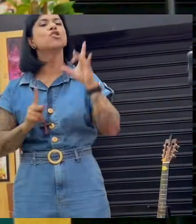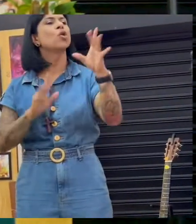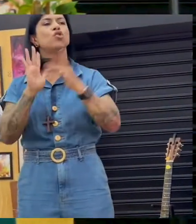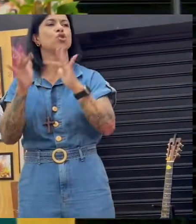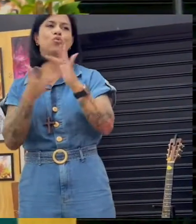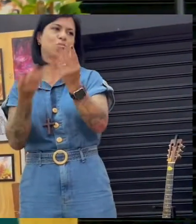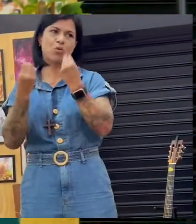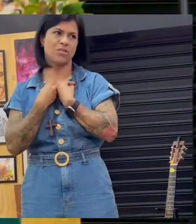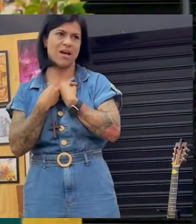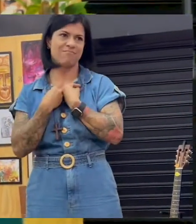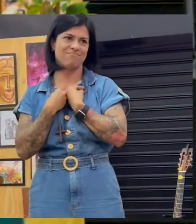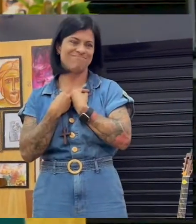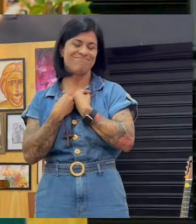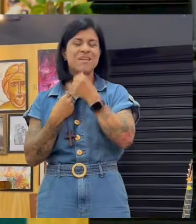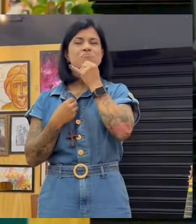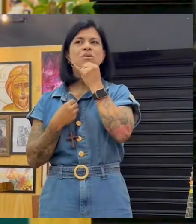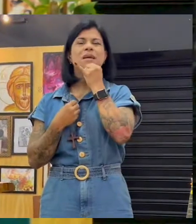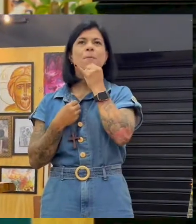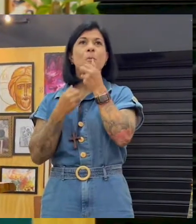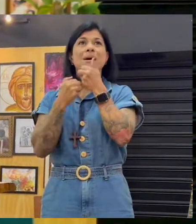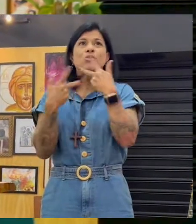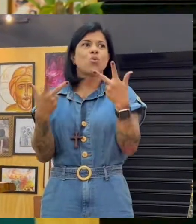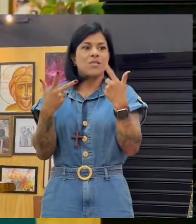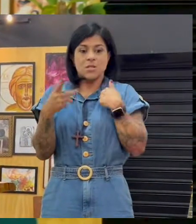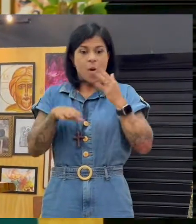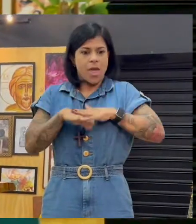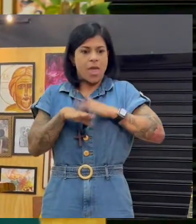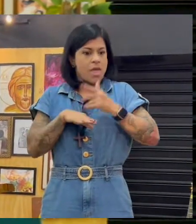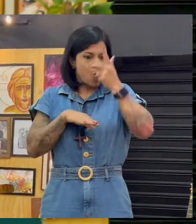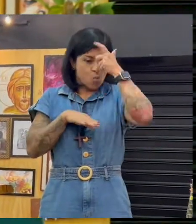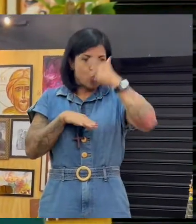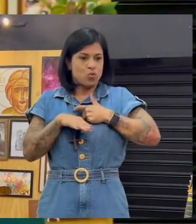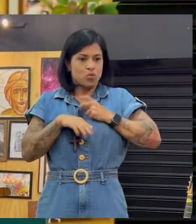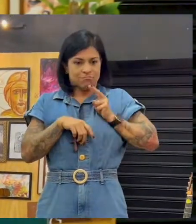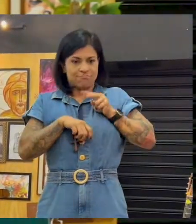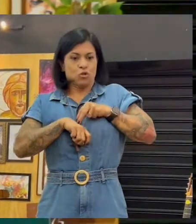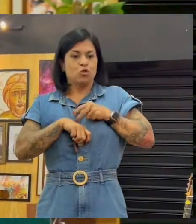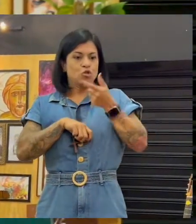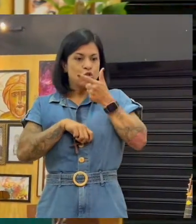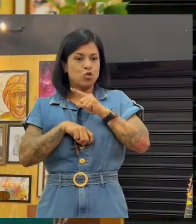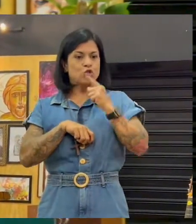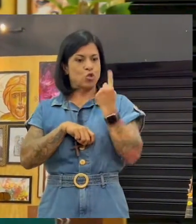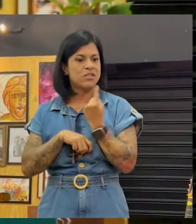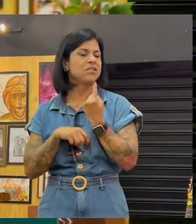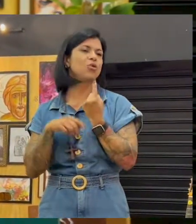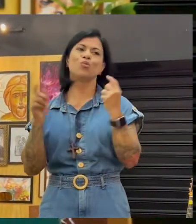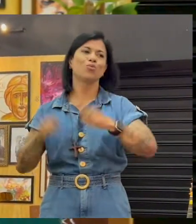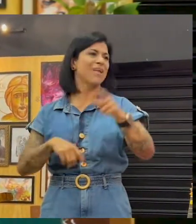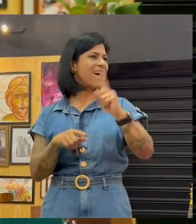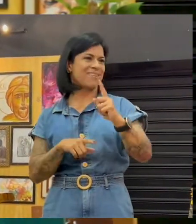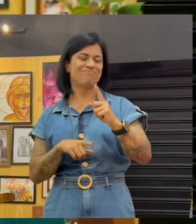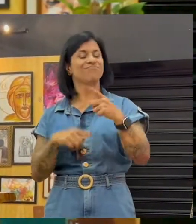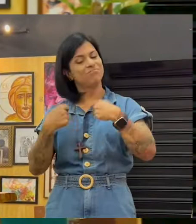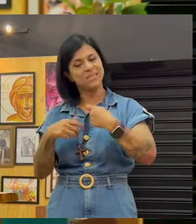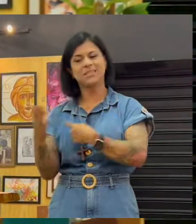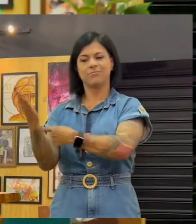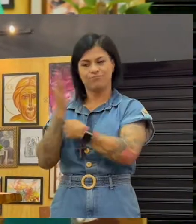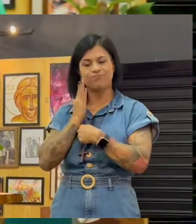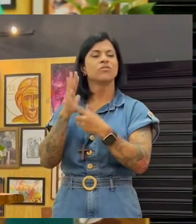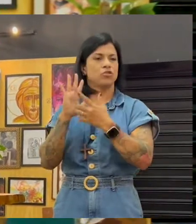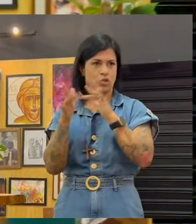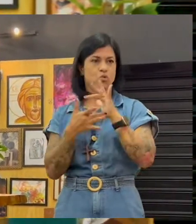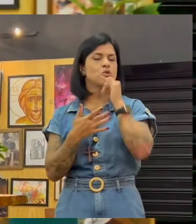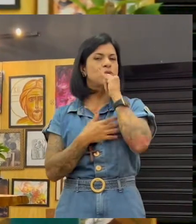Jesus não são apenas pessoas que professam certas visões, mas são aquelas pessoas que aplicam